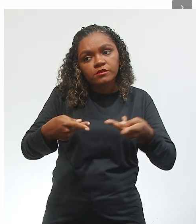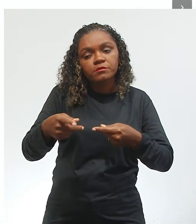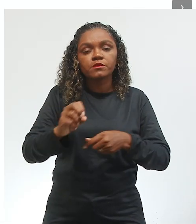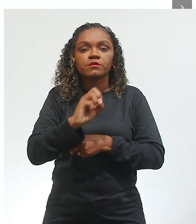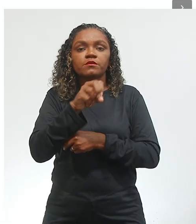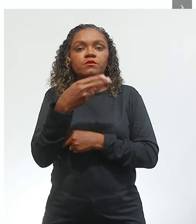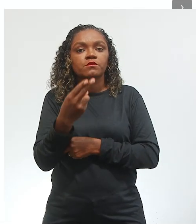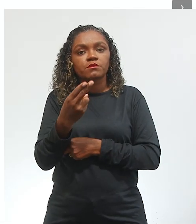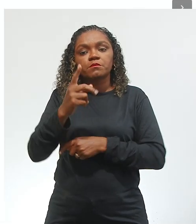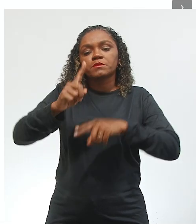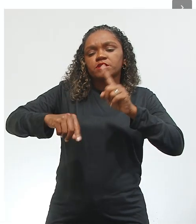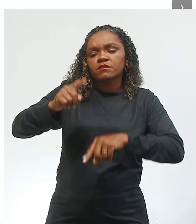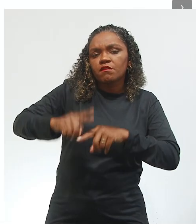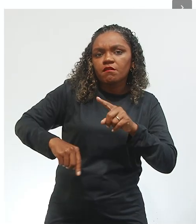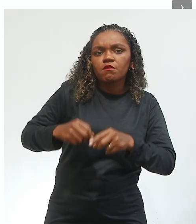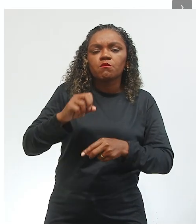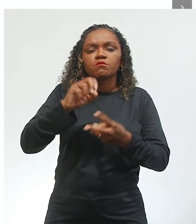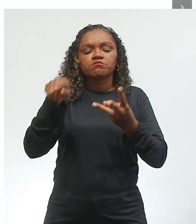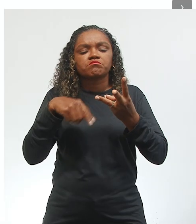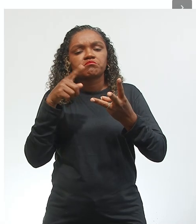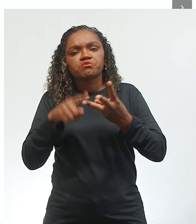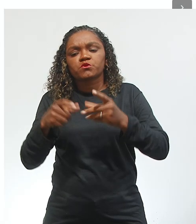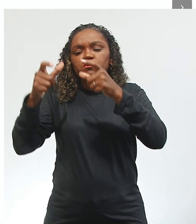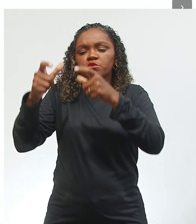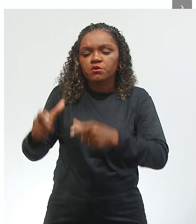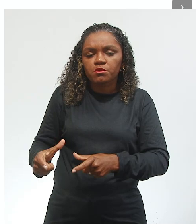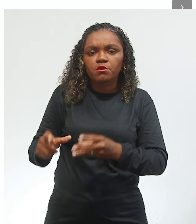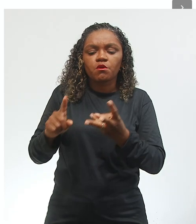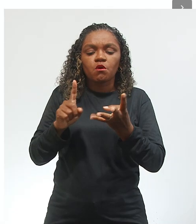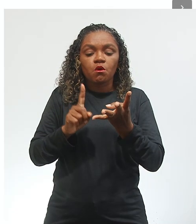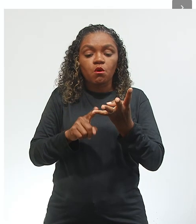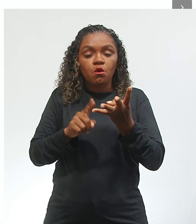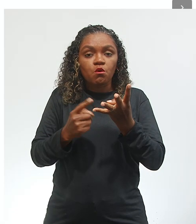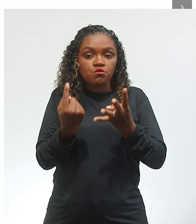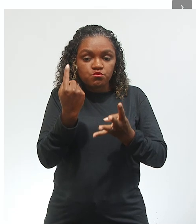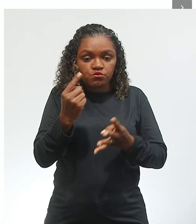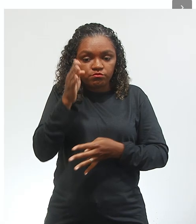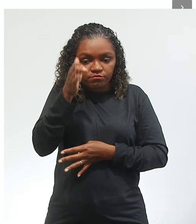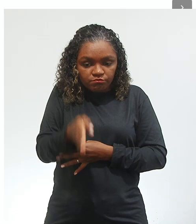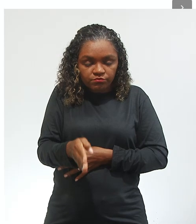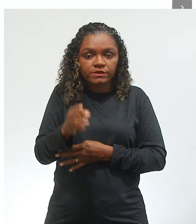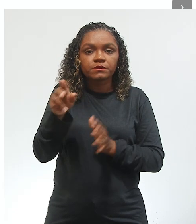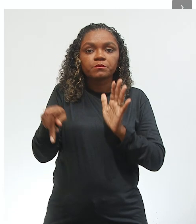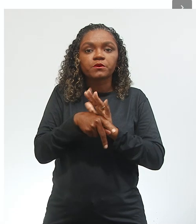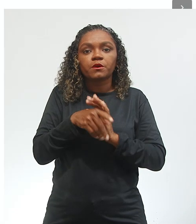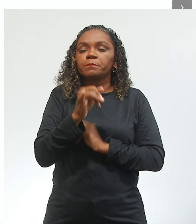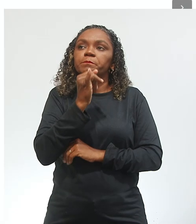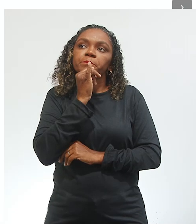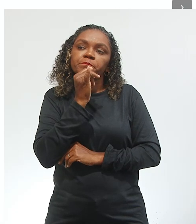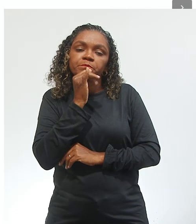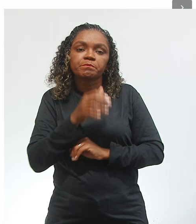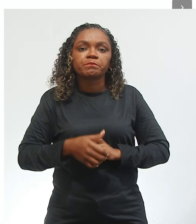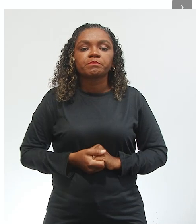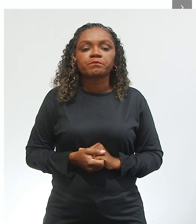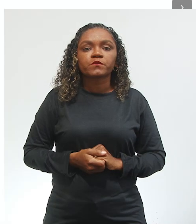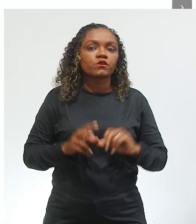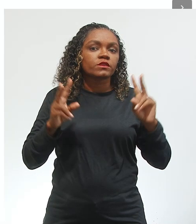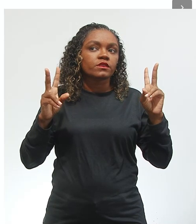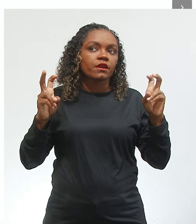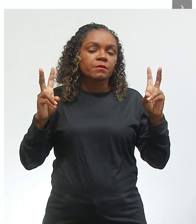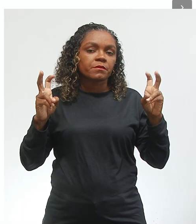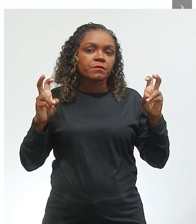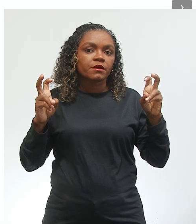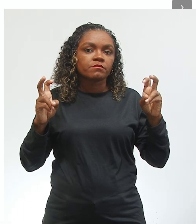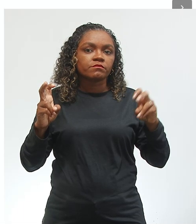ou pode ser para um produto, ou pode ser para um lugar, ou um serviço específico dentro de uma agência. Por exemplo, uma